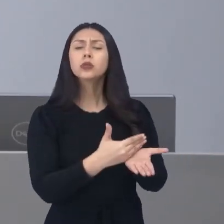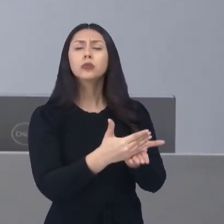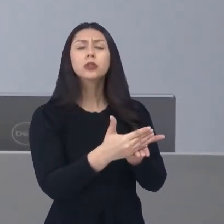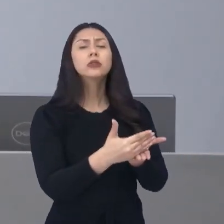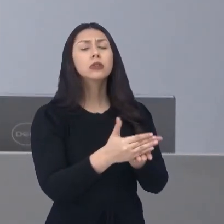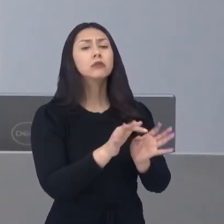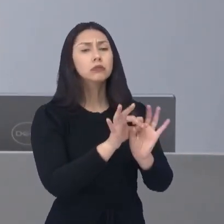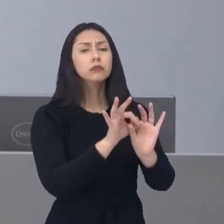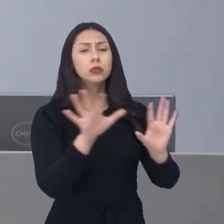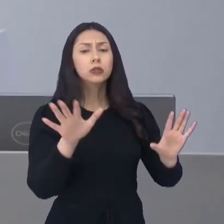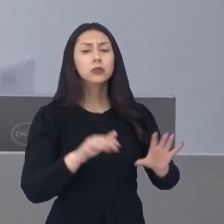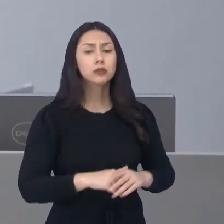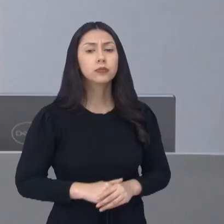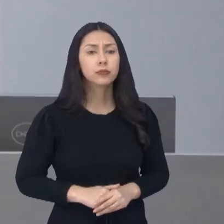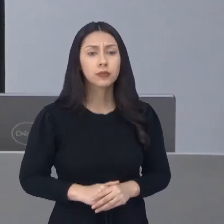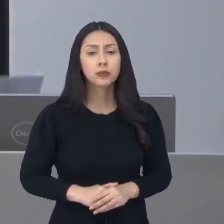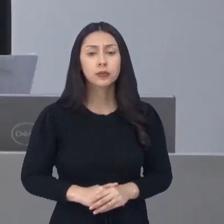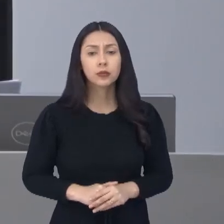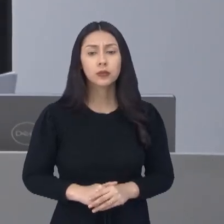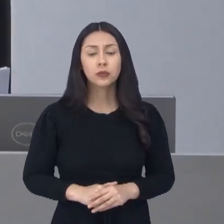do...